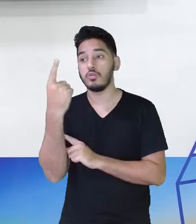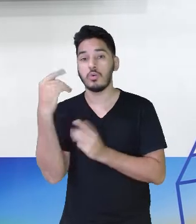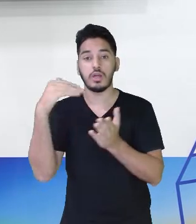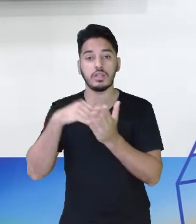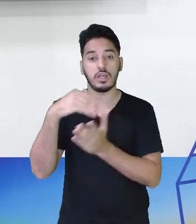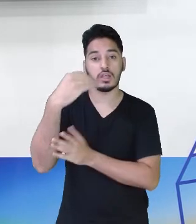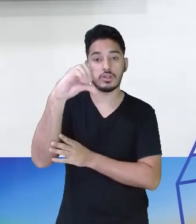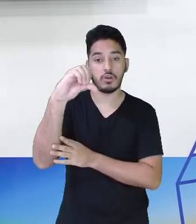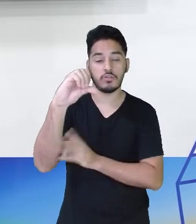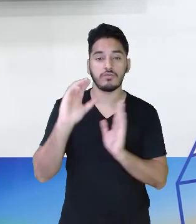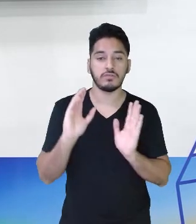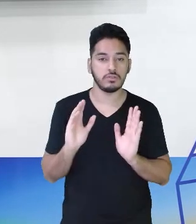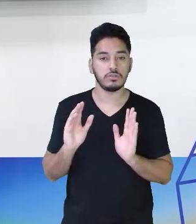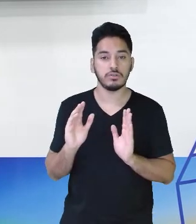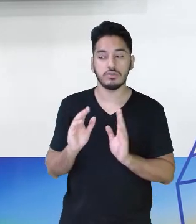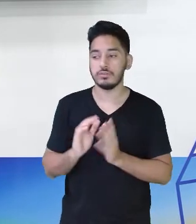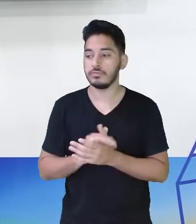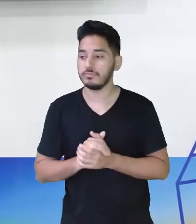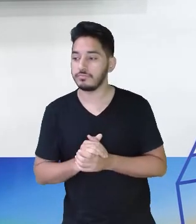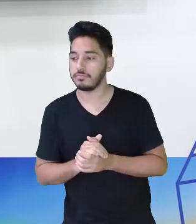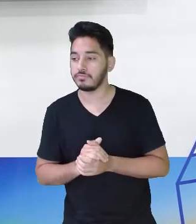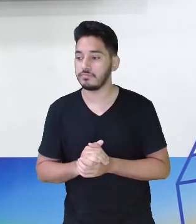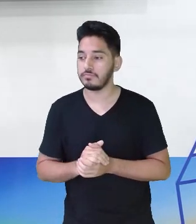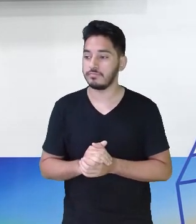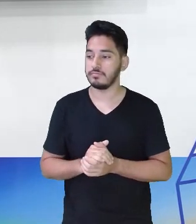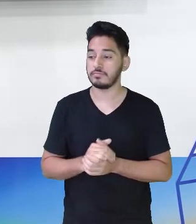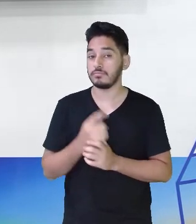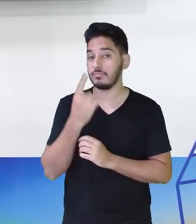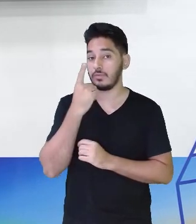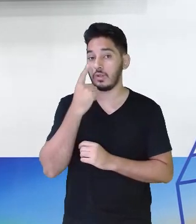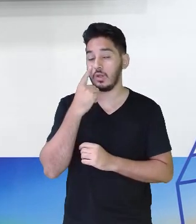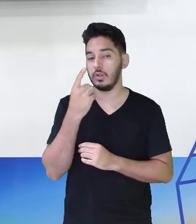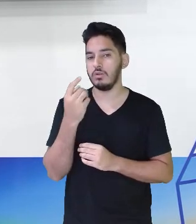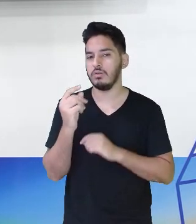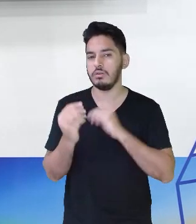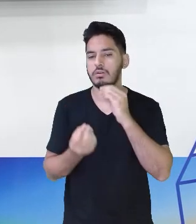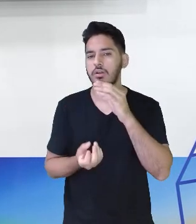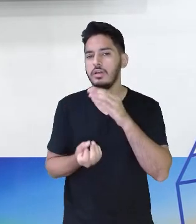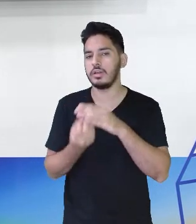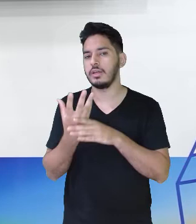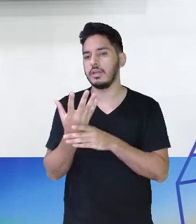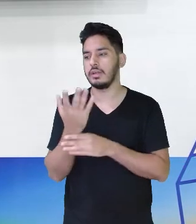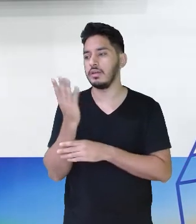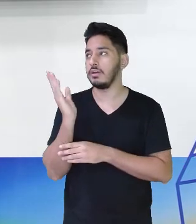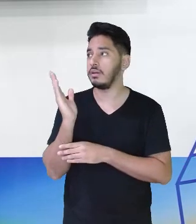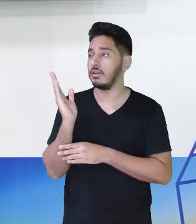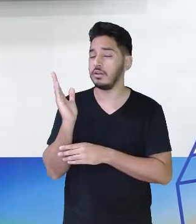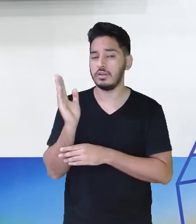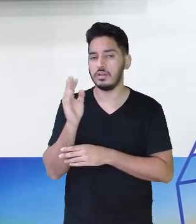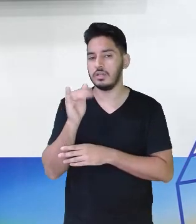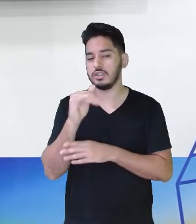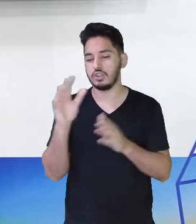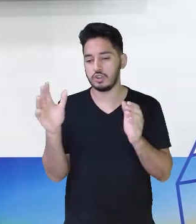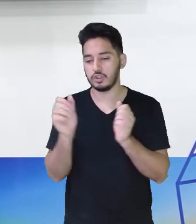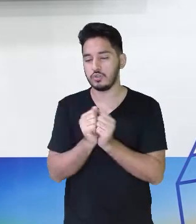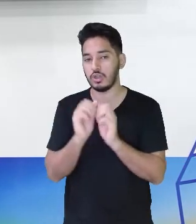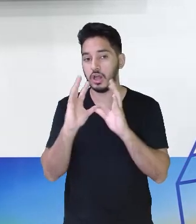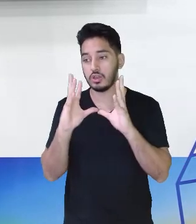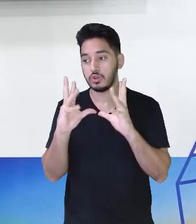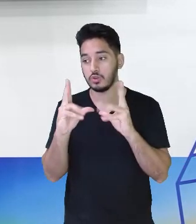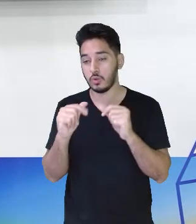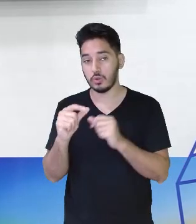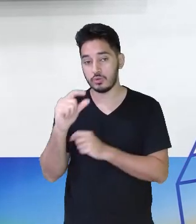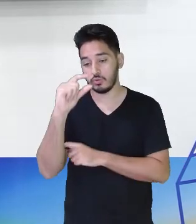9? De 1 a 9. Olha o que eu formo aqui se eu juntar todos os